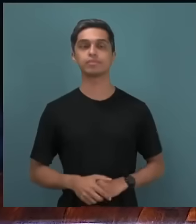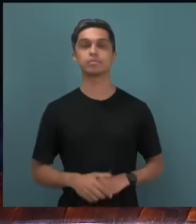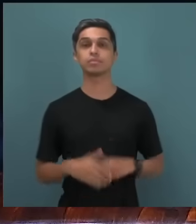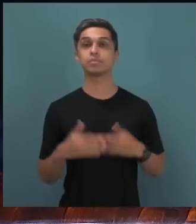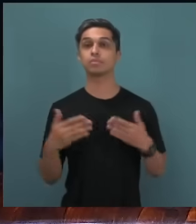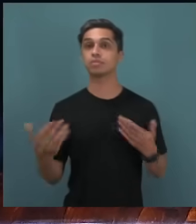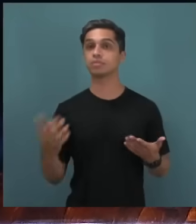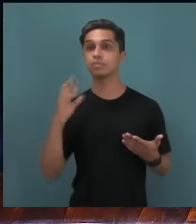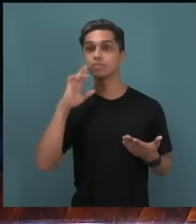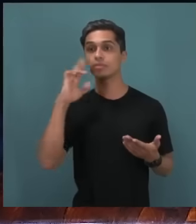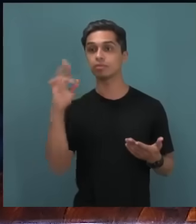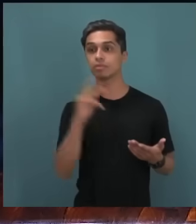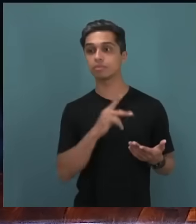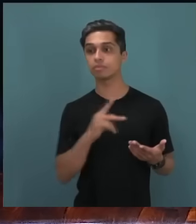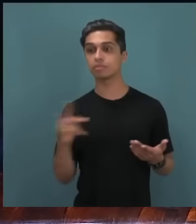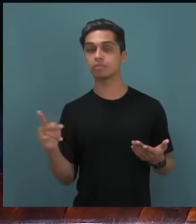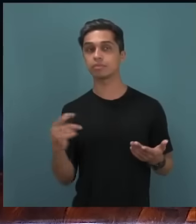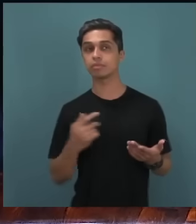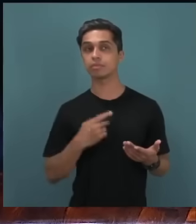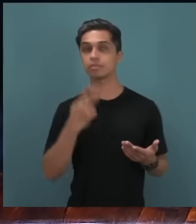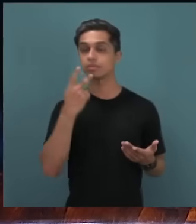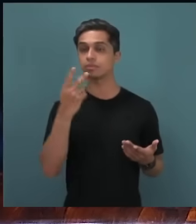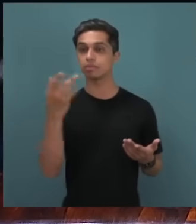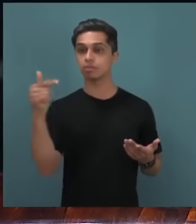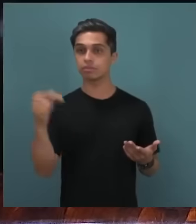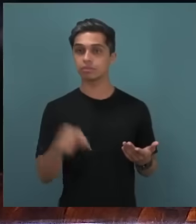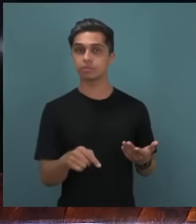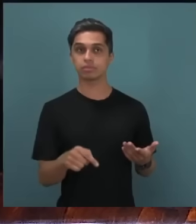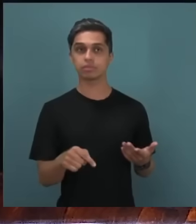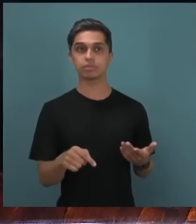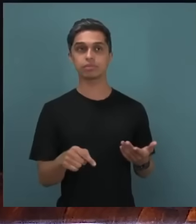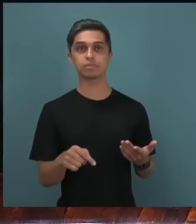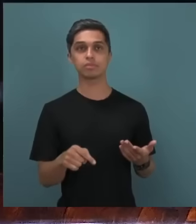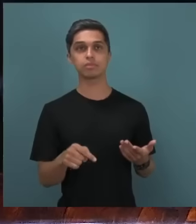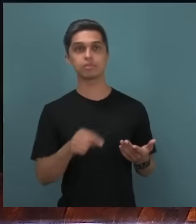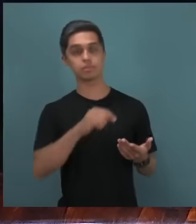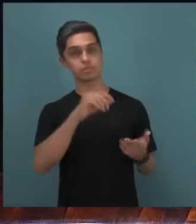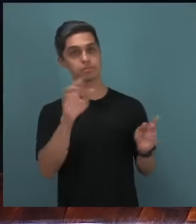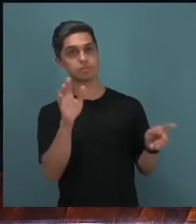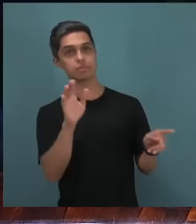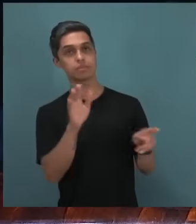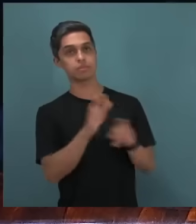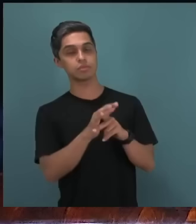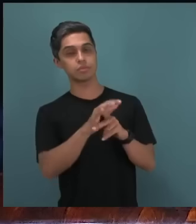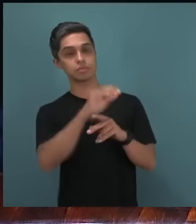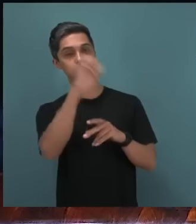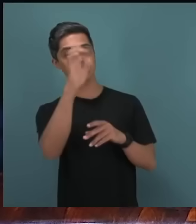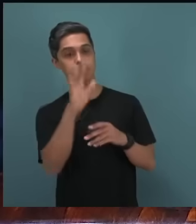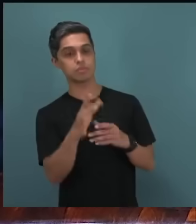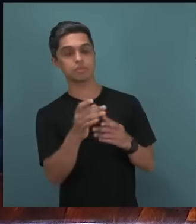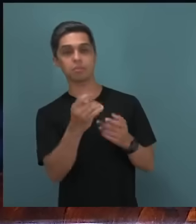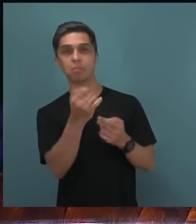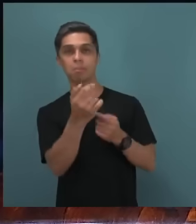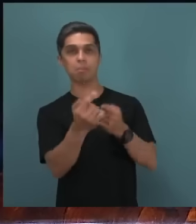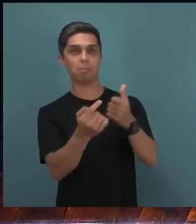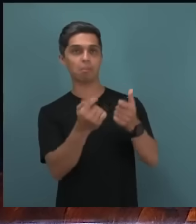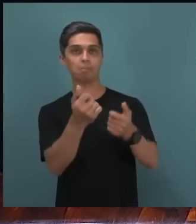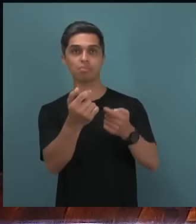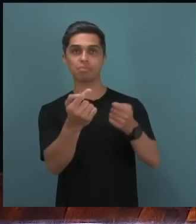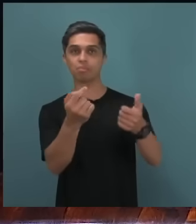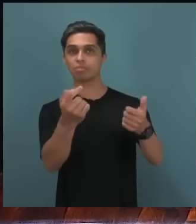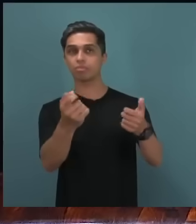Portanto, senhor presidente, falo aqui do Brasil de poucos